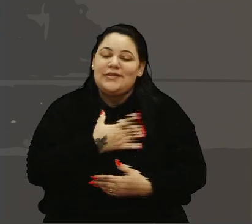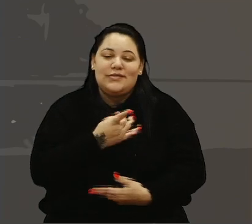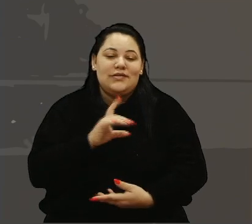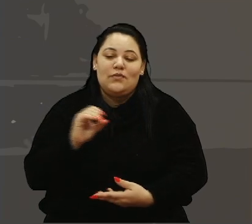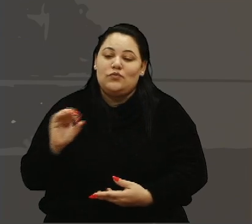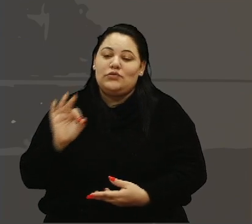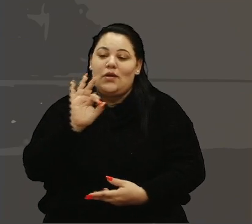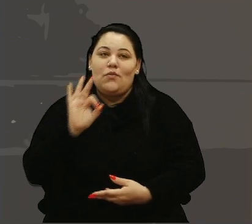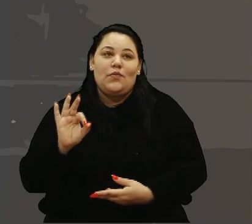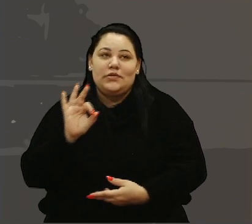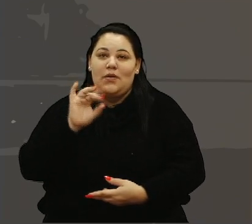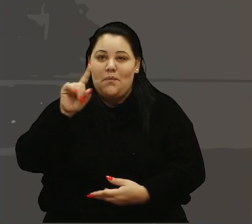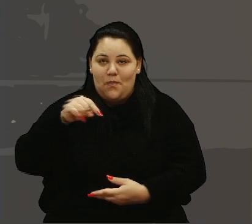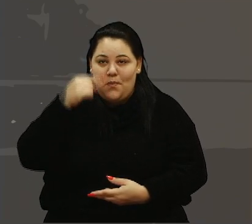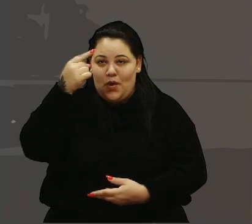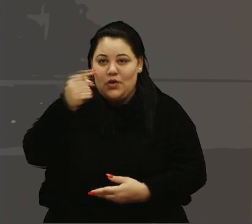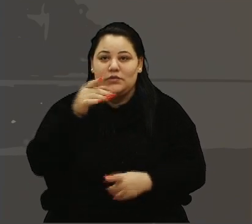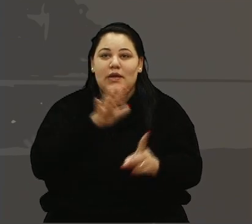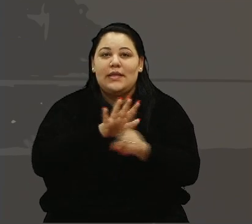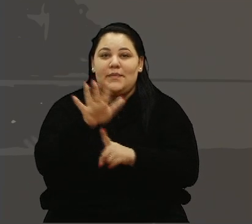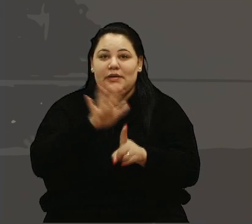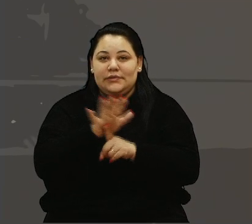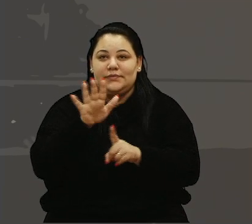população. Próxima demanda.